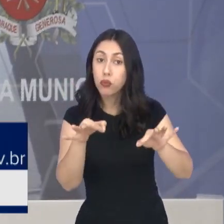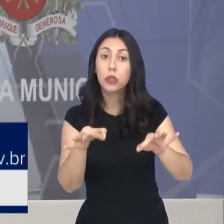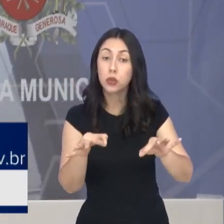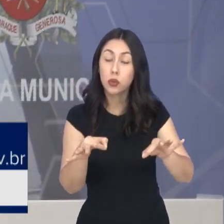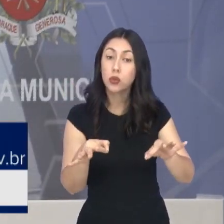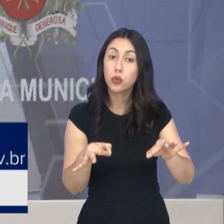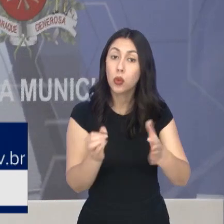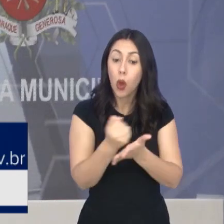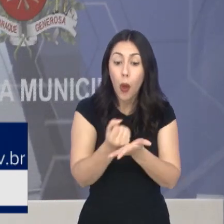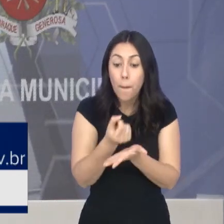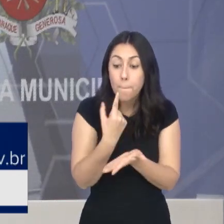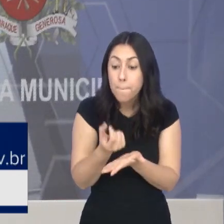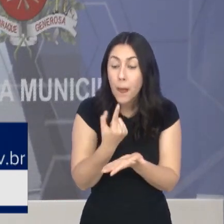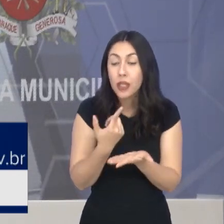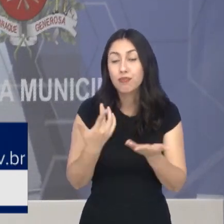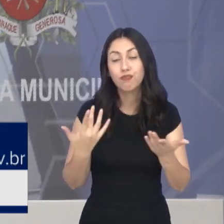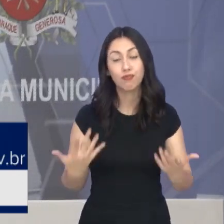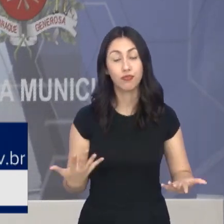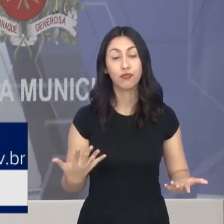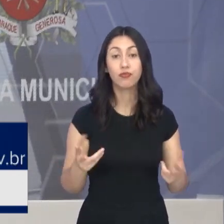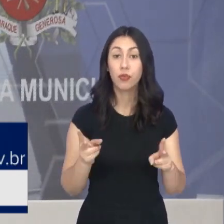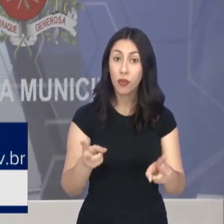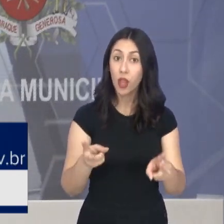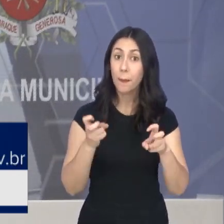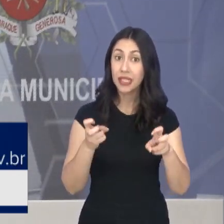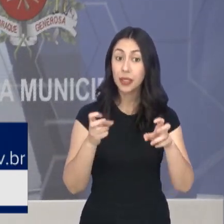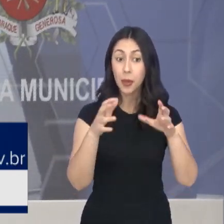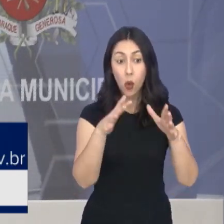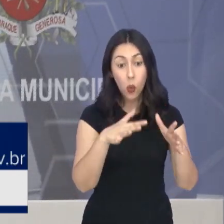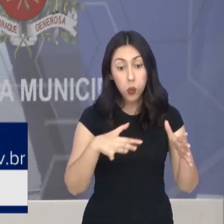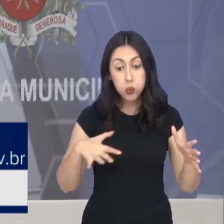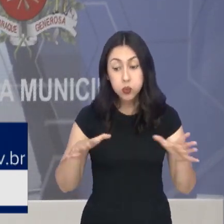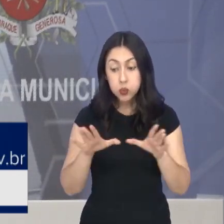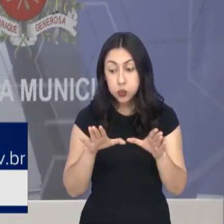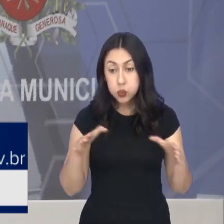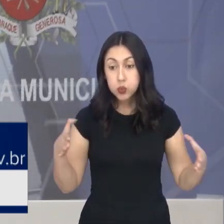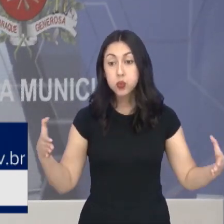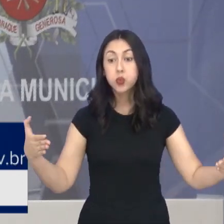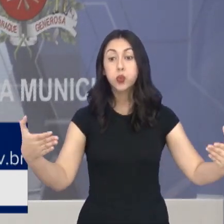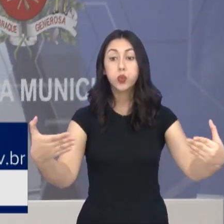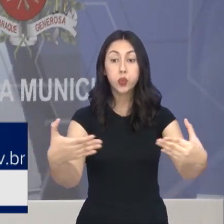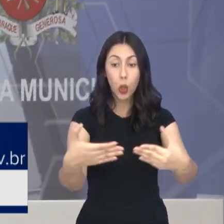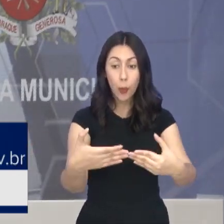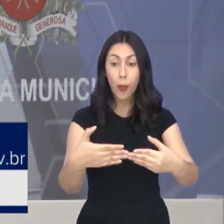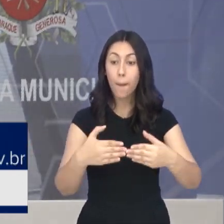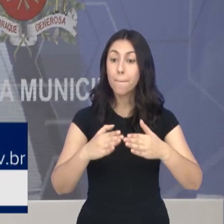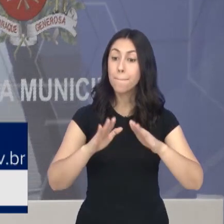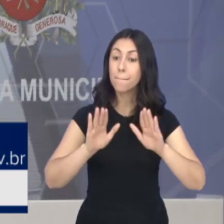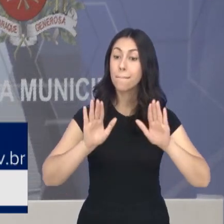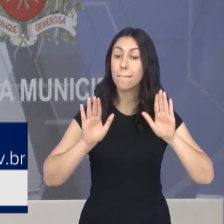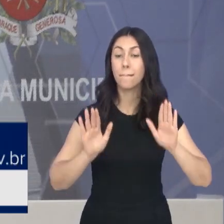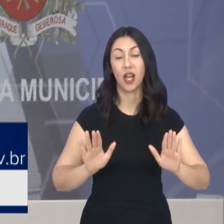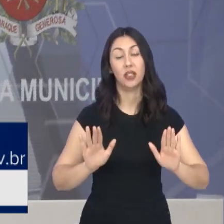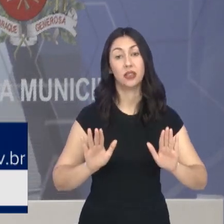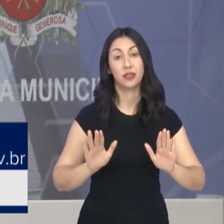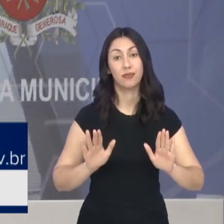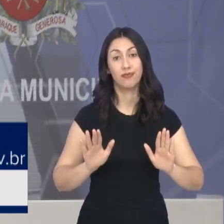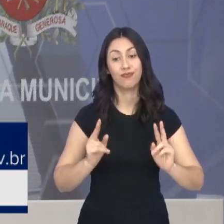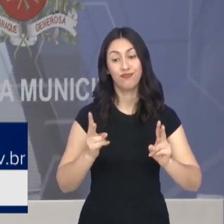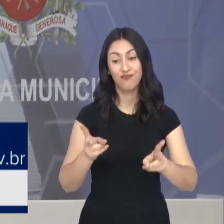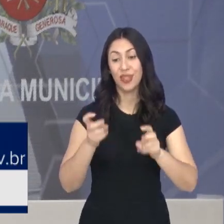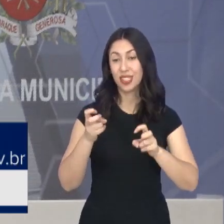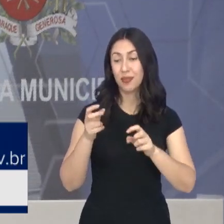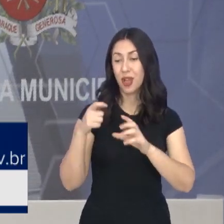os medicamentos, enfim. A gente vê uma rede muito grande em São José dos Campos, mas quando a gente depara com um vídeo desse,